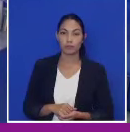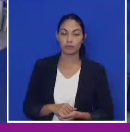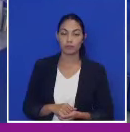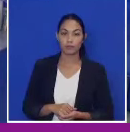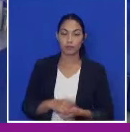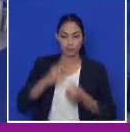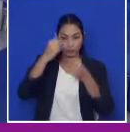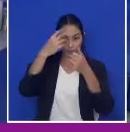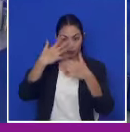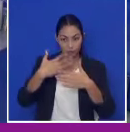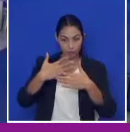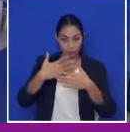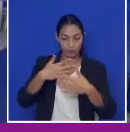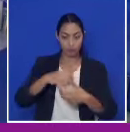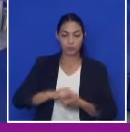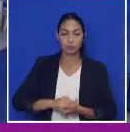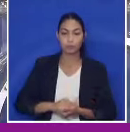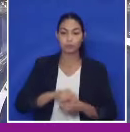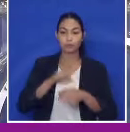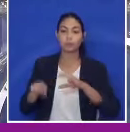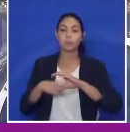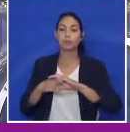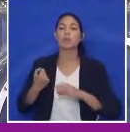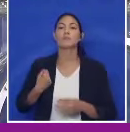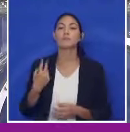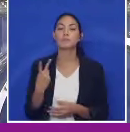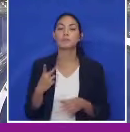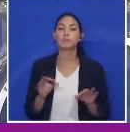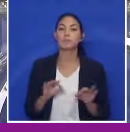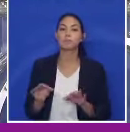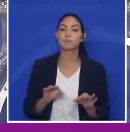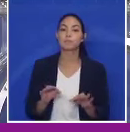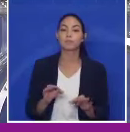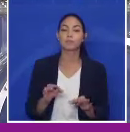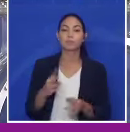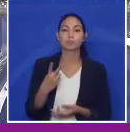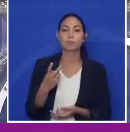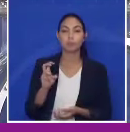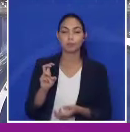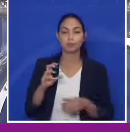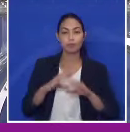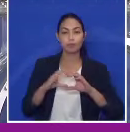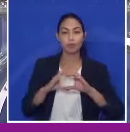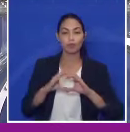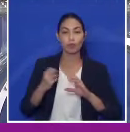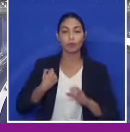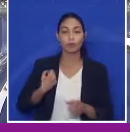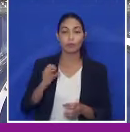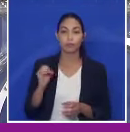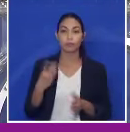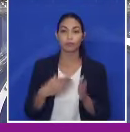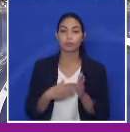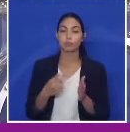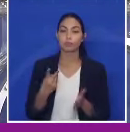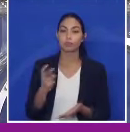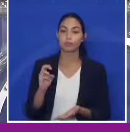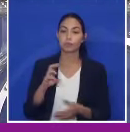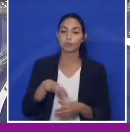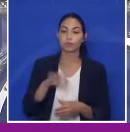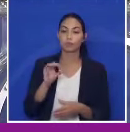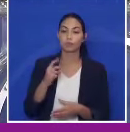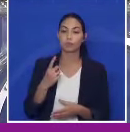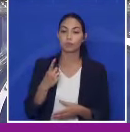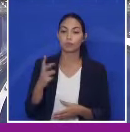o sorteio? Eu explico para você. Aqui temos o globo número 2 com suporte em cima abastecido com 25 bolas numeradas de 0 a 25.